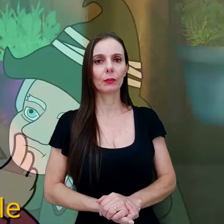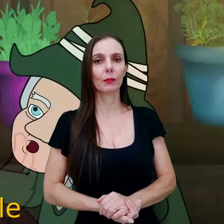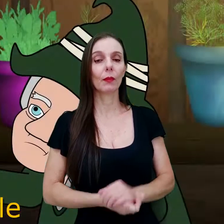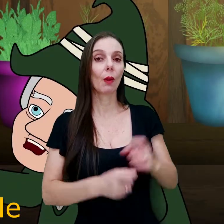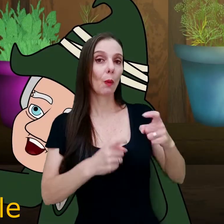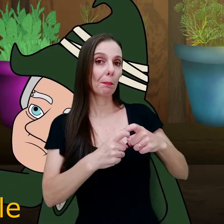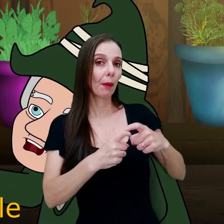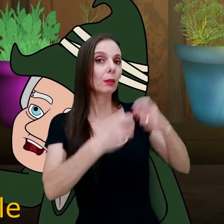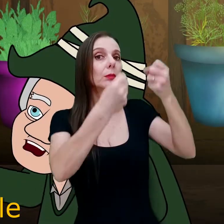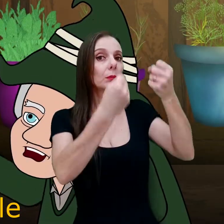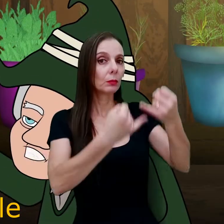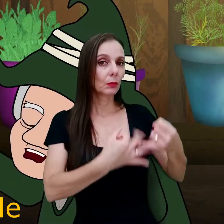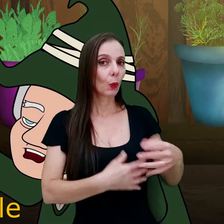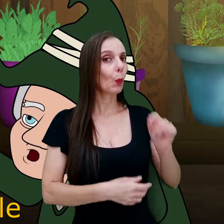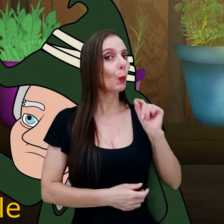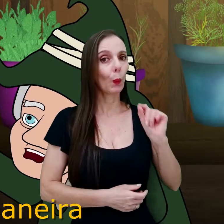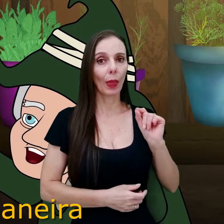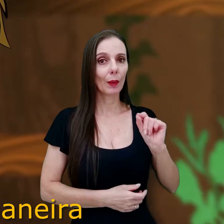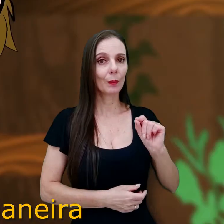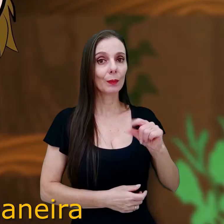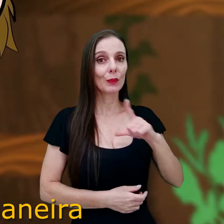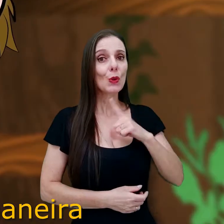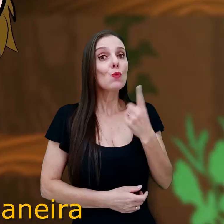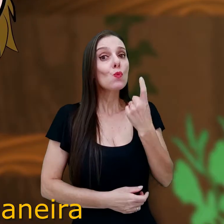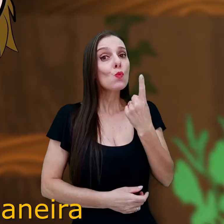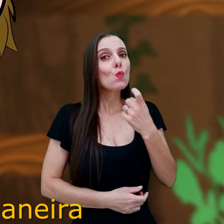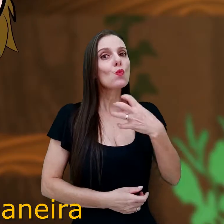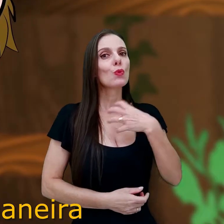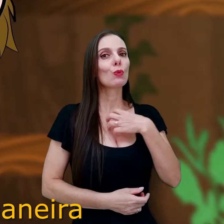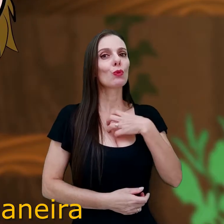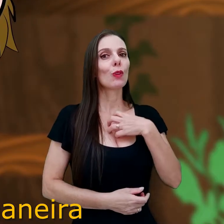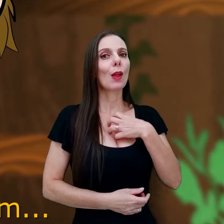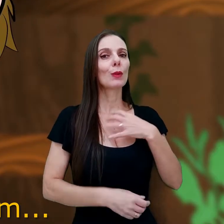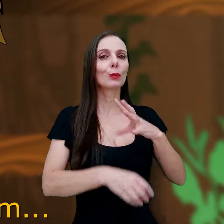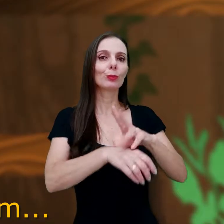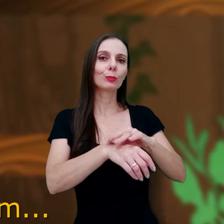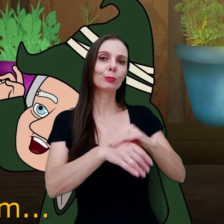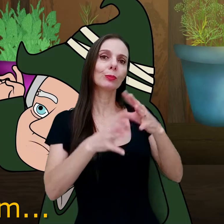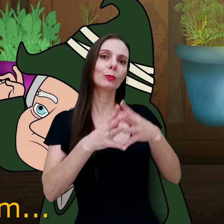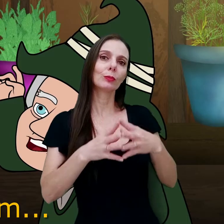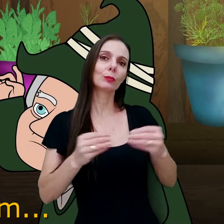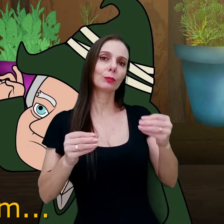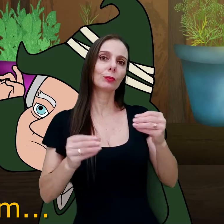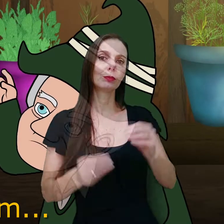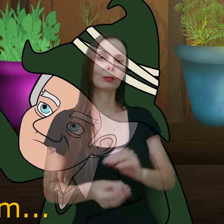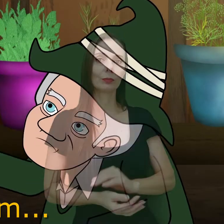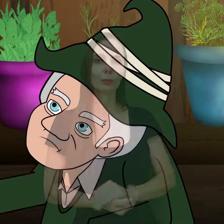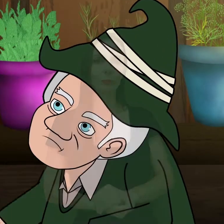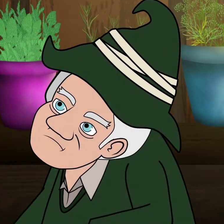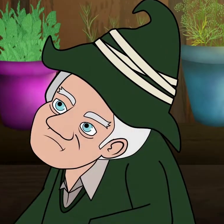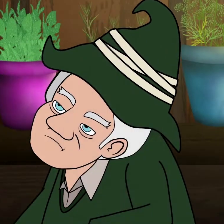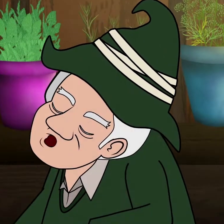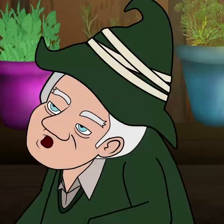O médico então disse a ele que havia apenas uma maneira para sua esposa ficar bem.